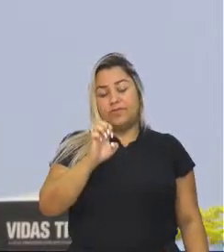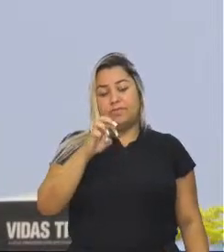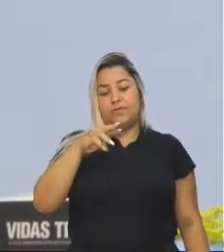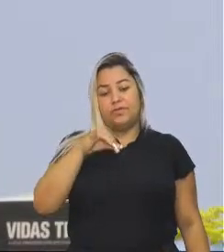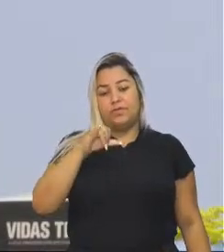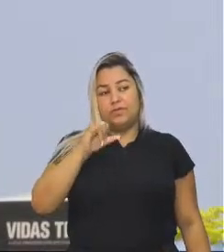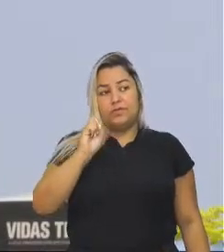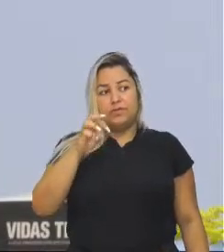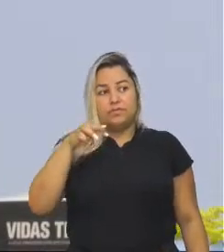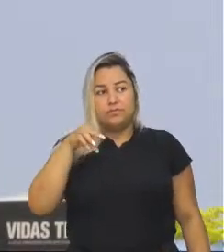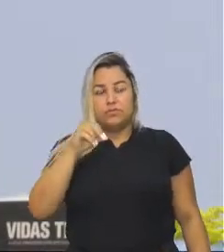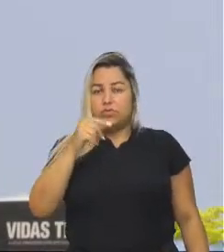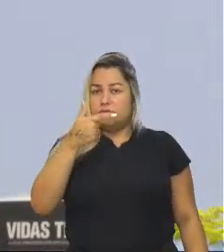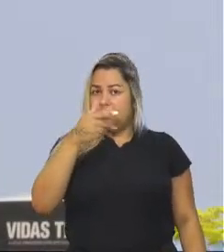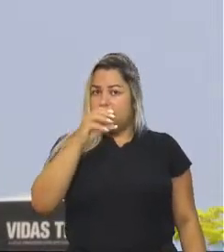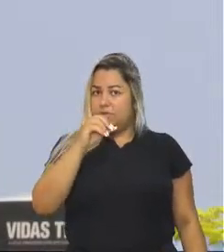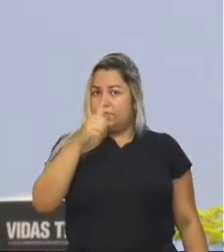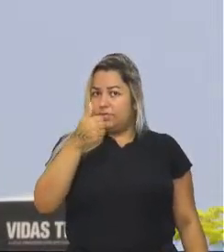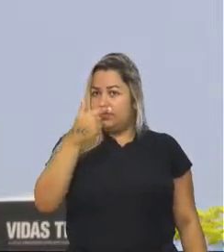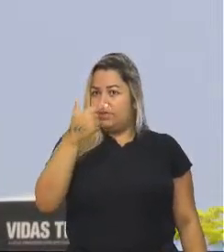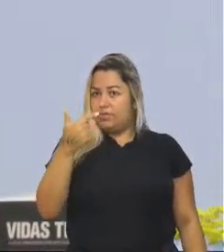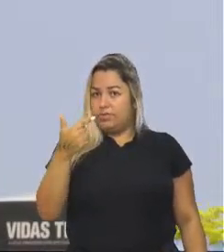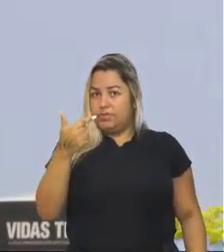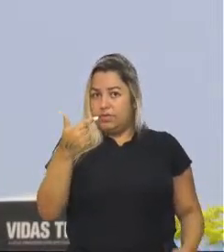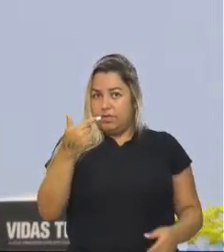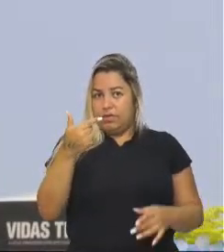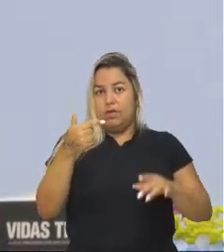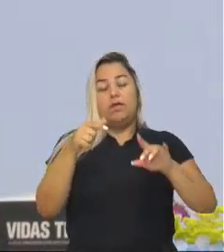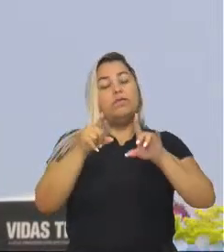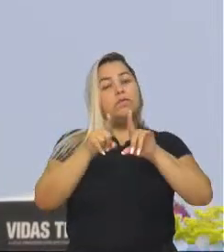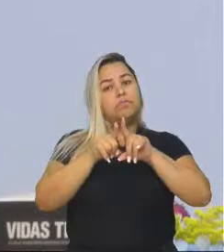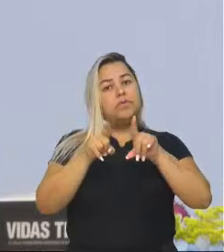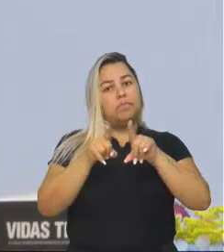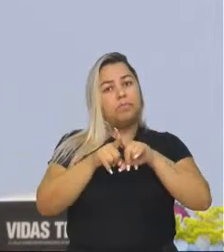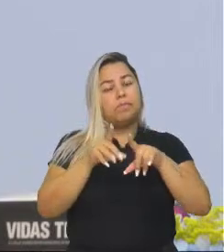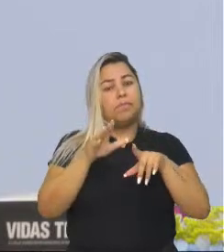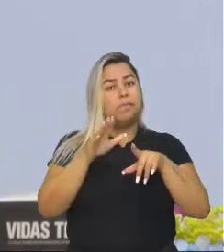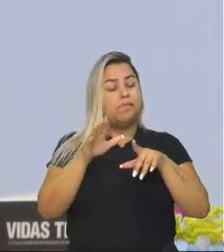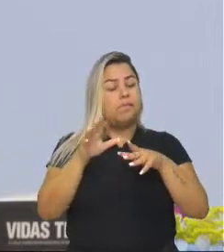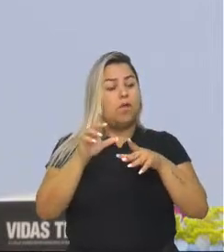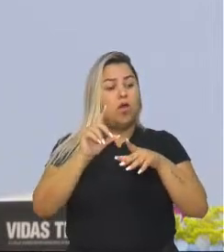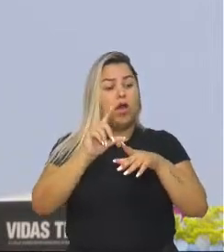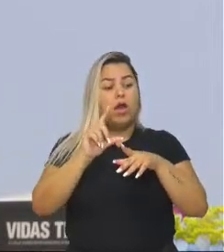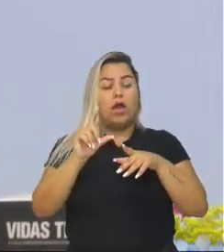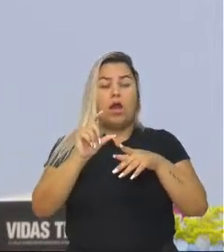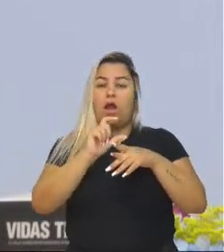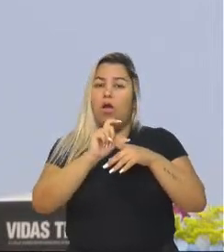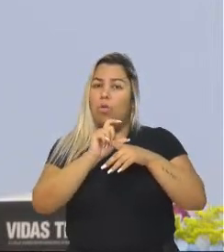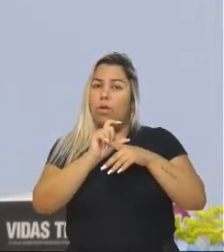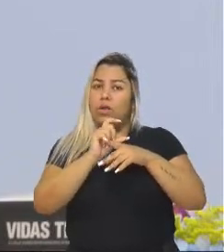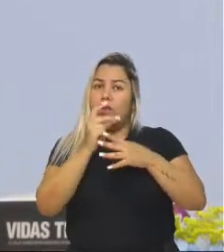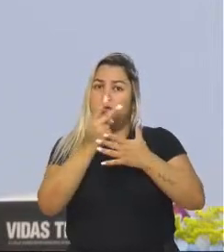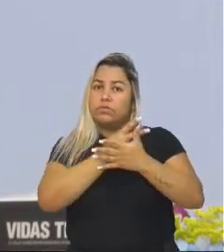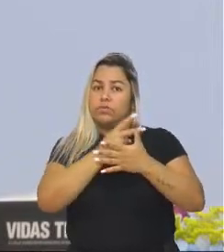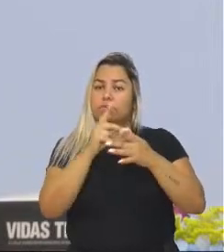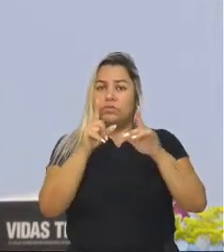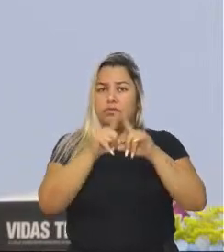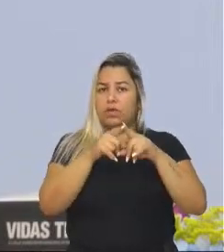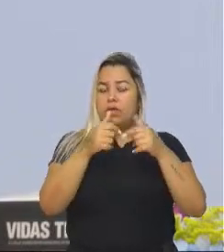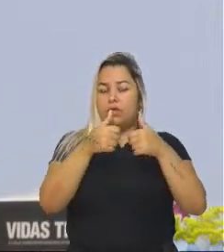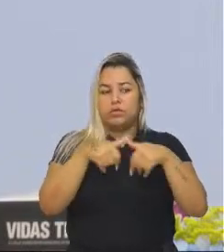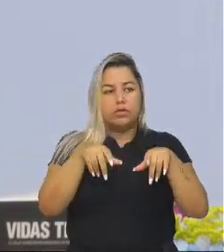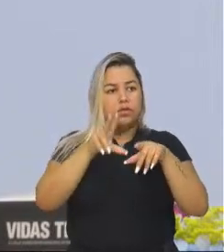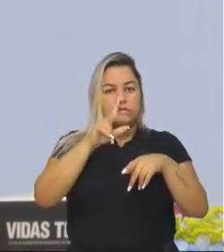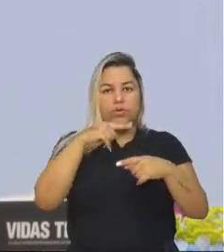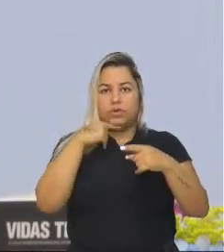olha, 2012, que o livro vai sair depois, que foi chamada essa questão, o protagonismo está com vocês,